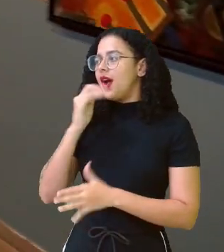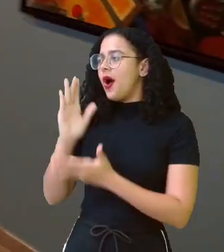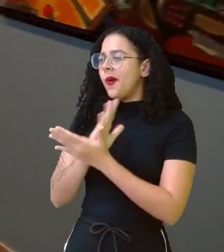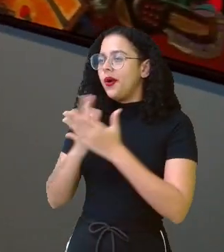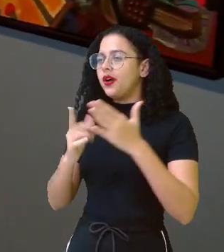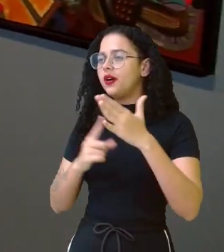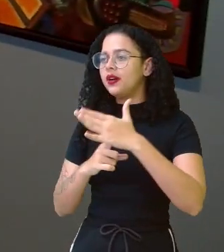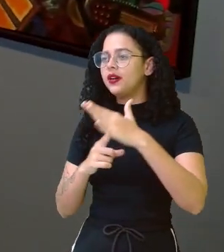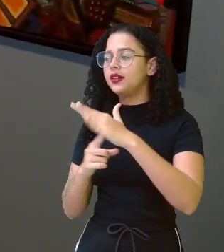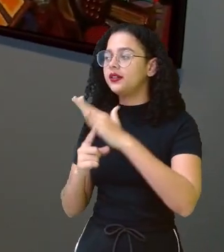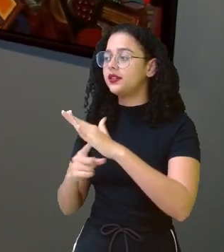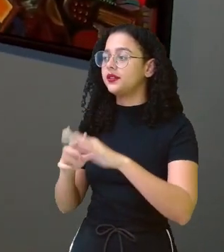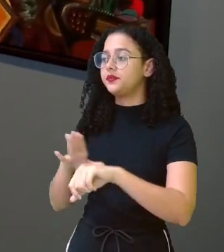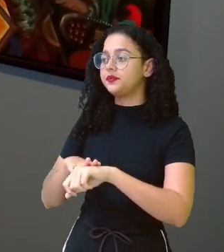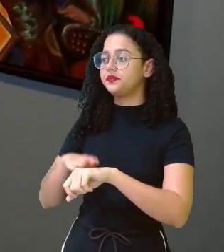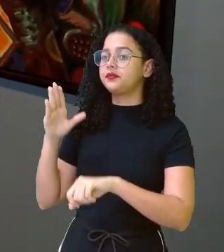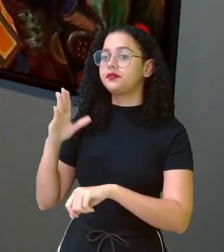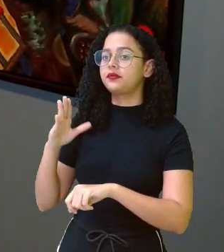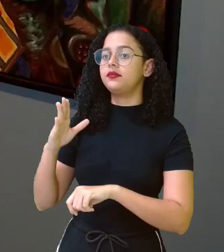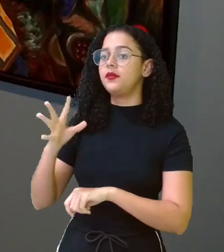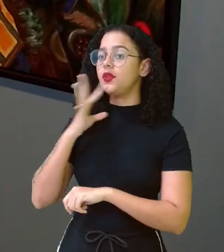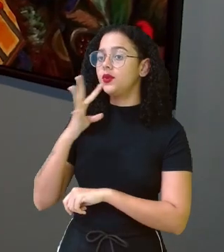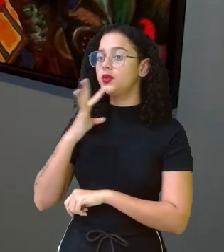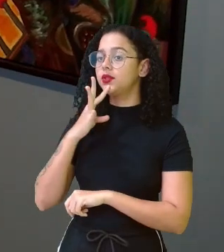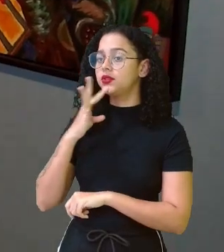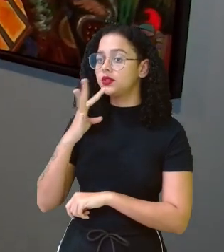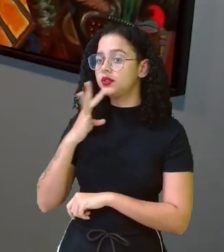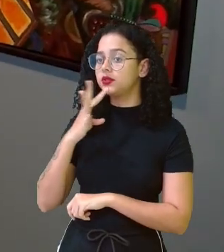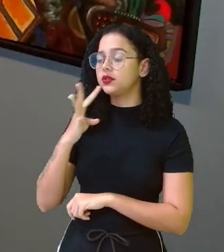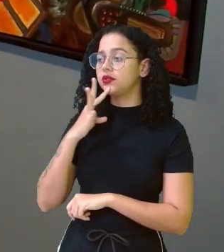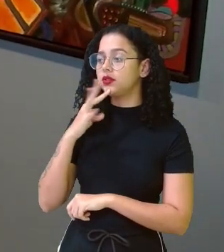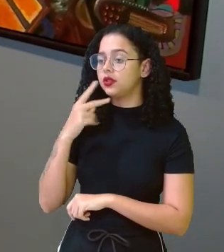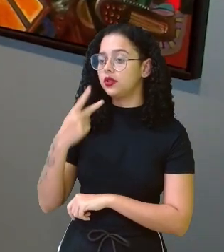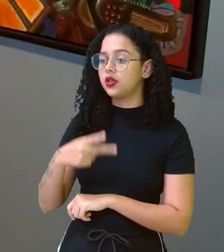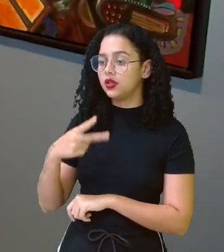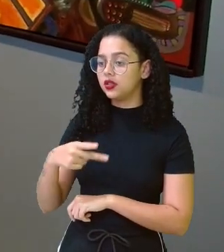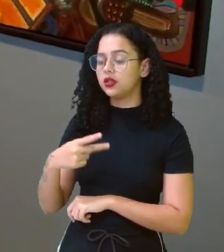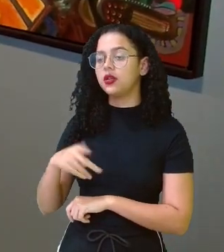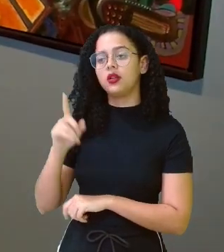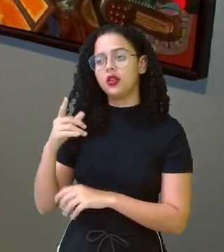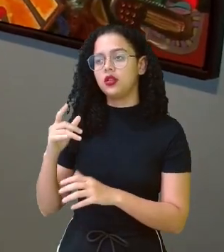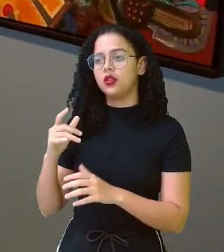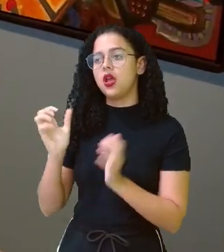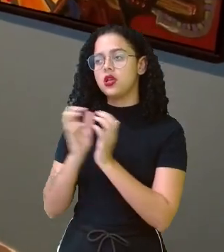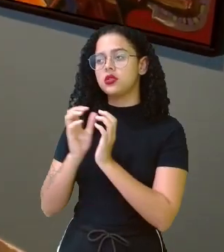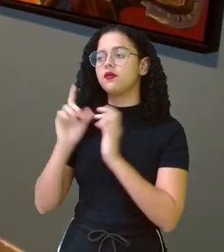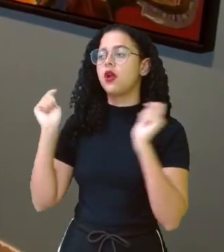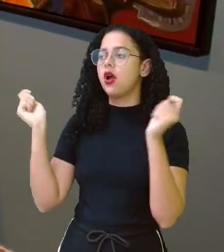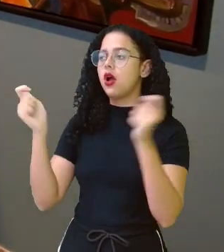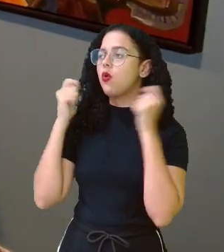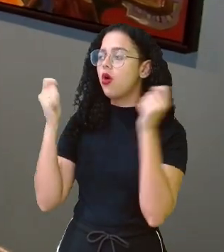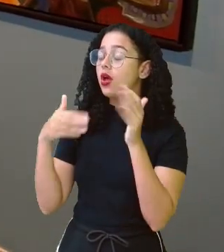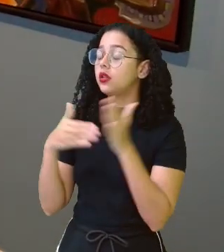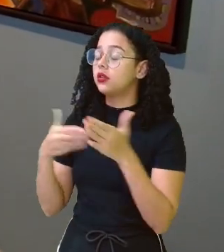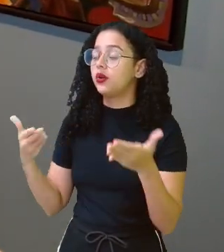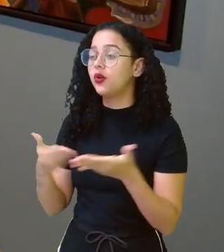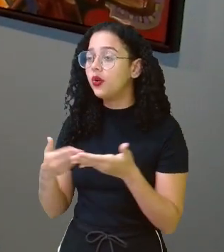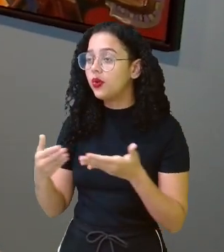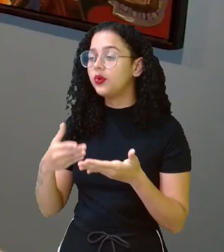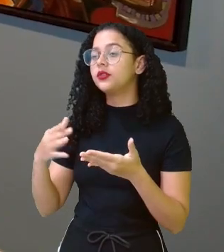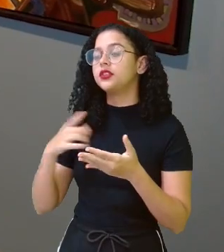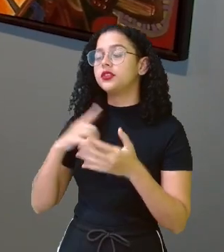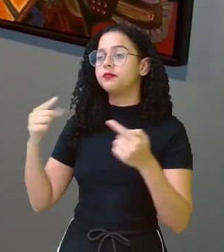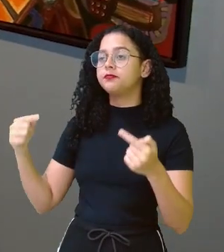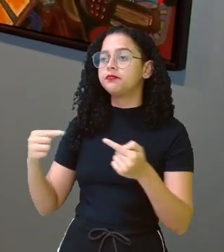feiras mais conhecidas do Brasil, se não das Américas, é de Caruaru, que foi inclusive reproduzida em música e até hoje, né, ela se enquadra dentro